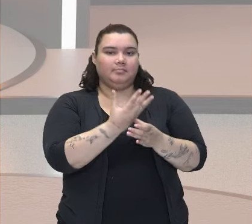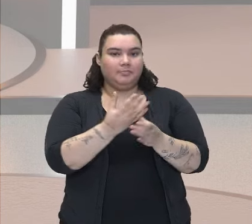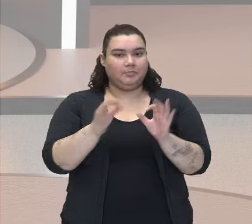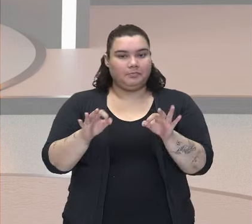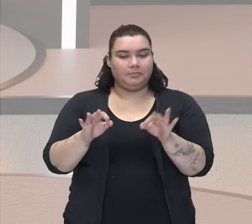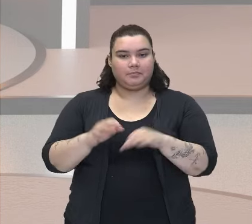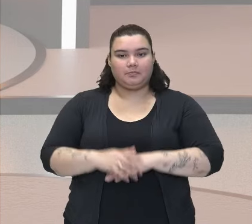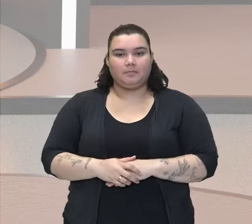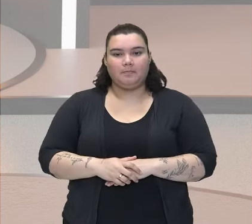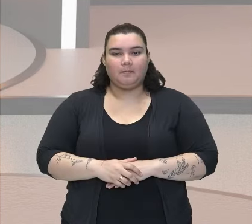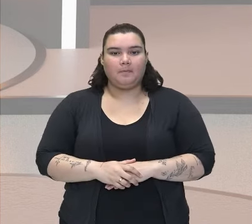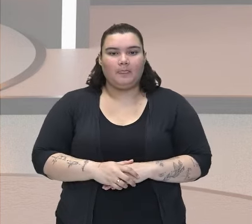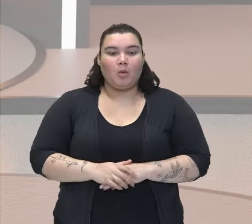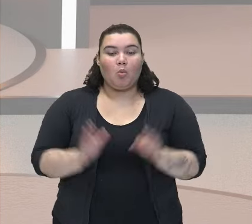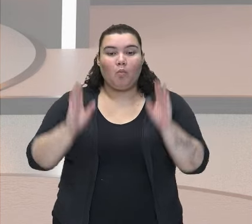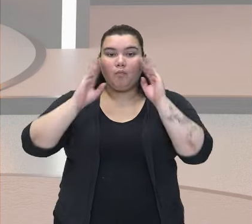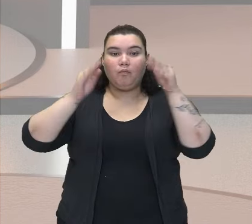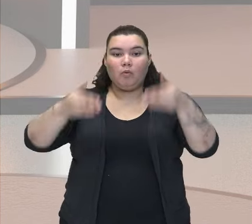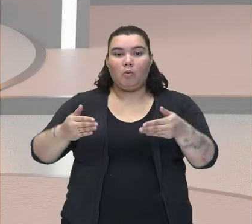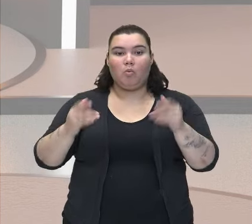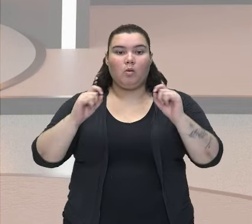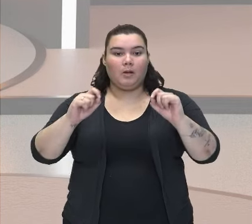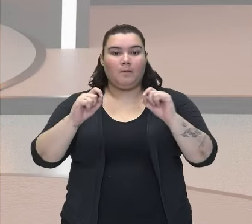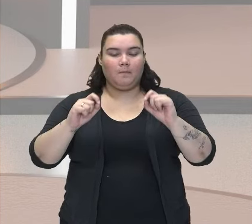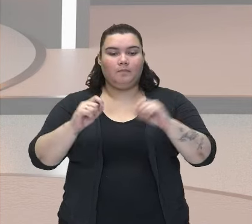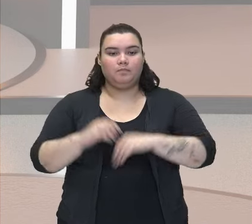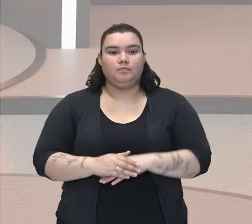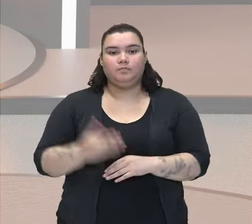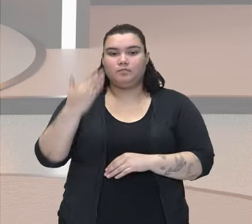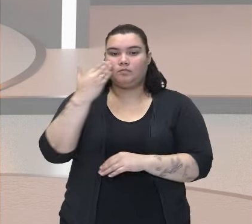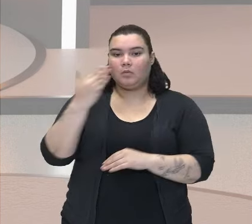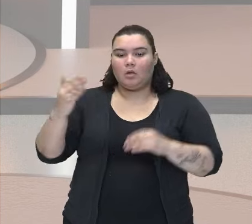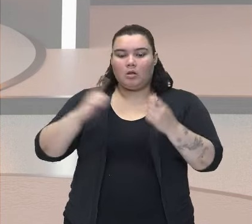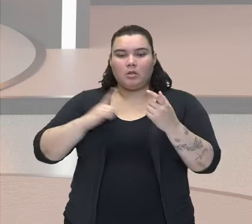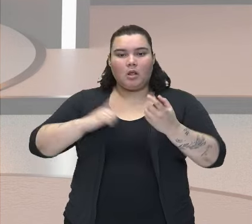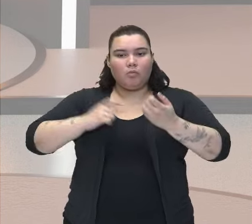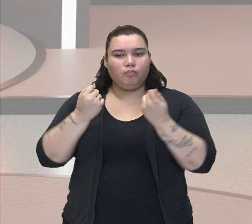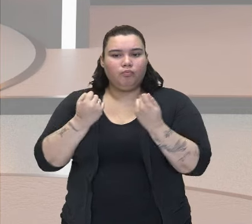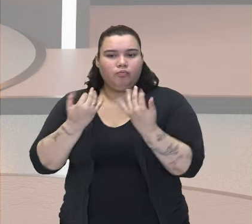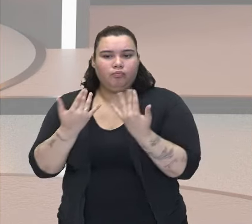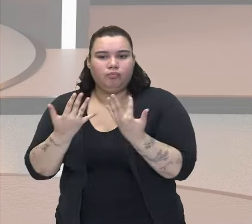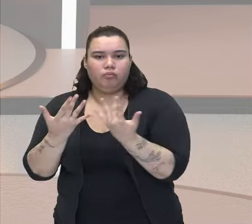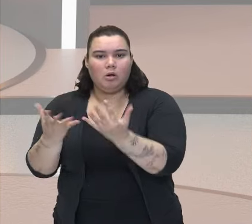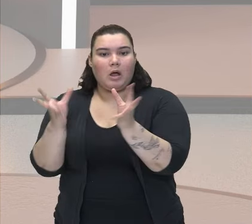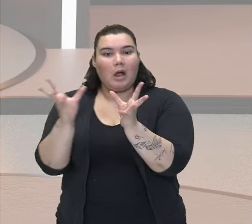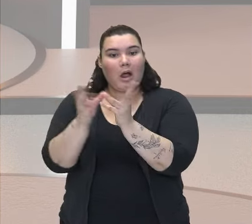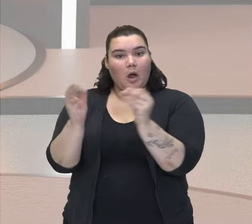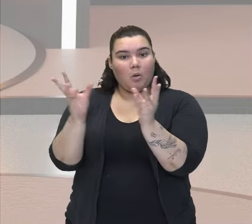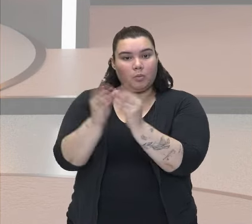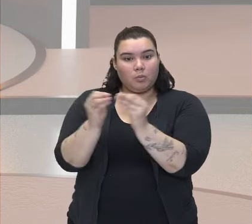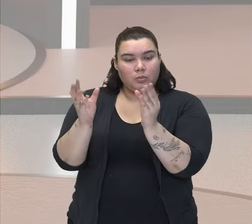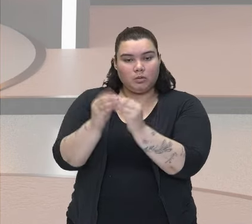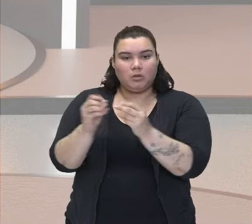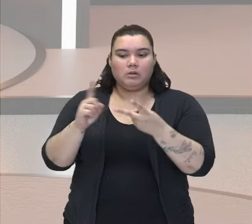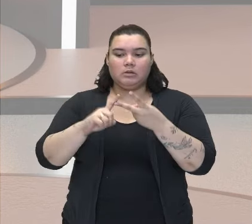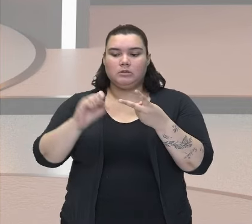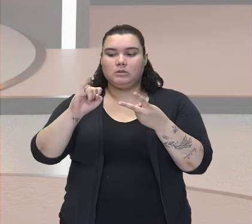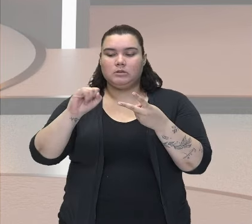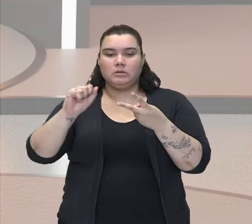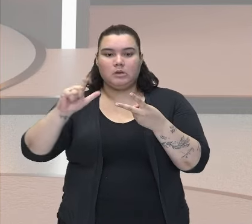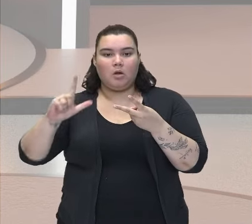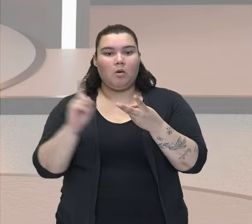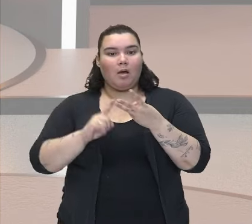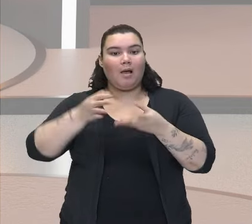região. O destaque que a gente vai ver aí vai ser para o plantio de algodão, sisal,